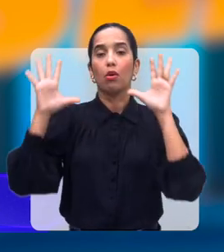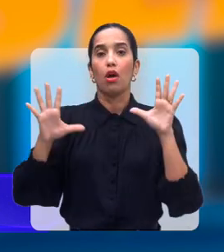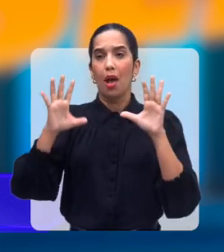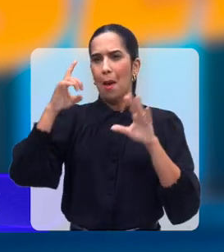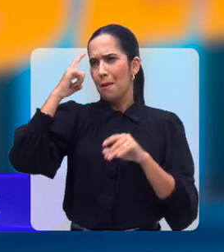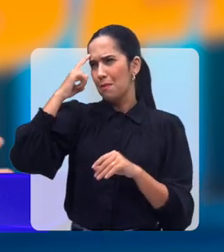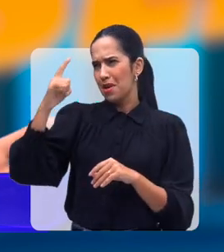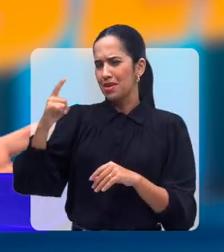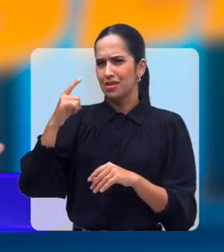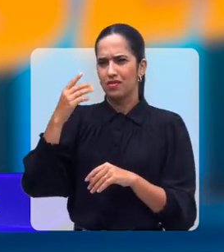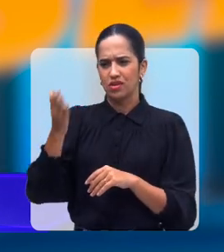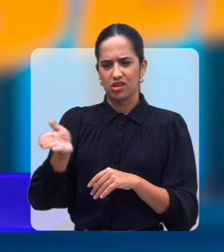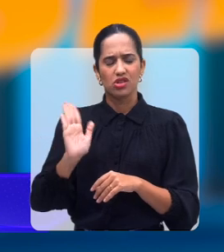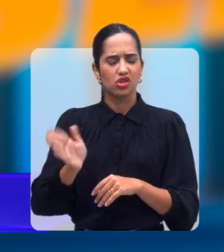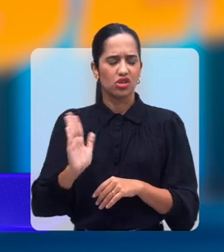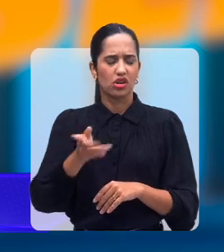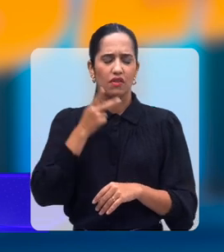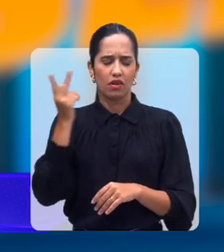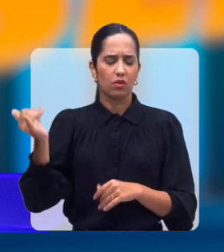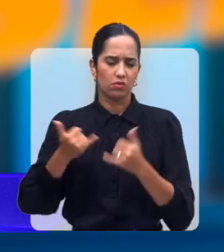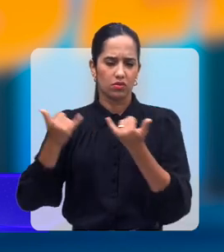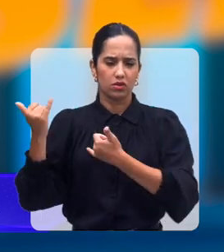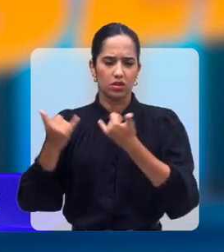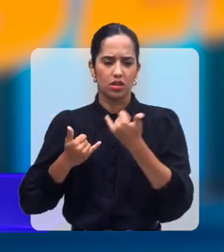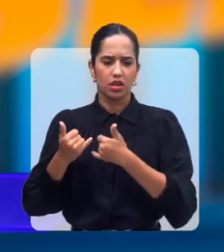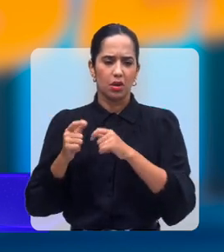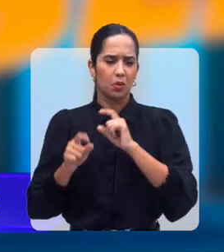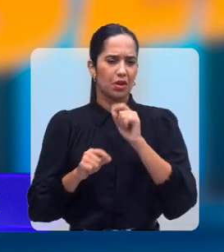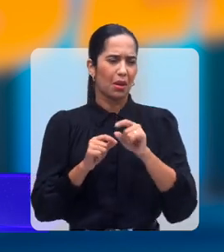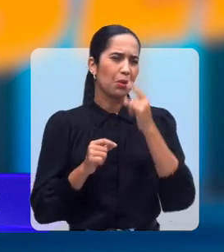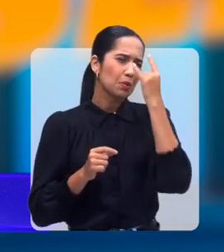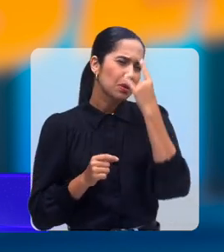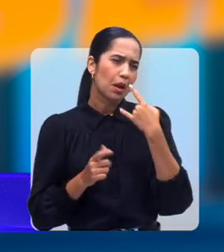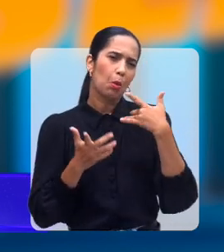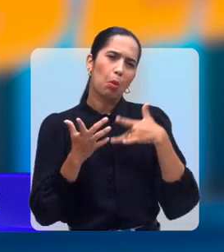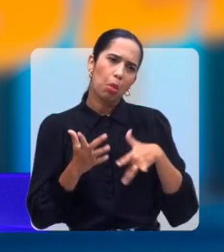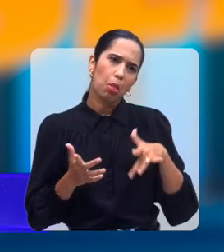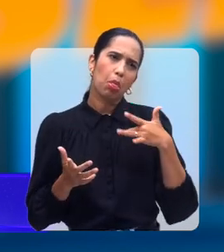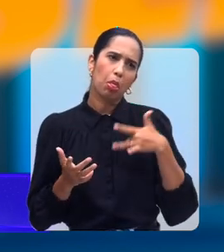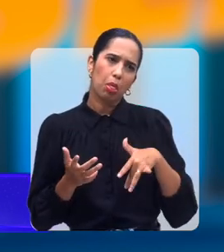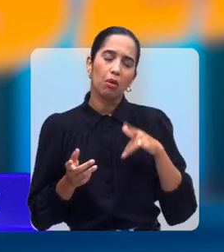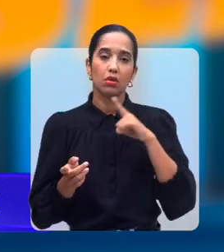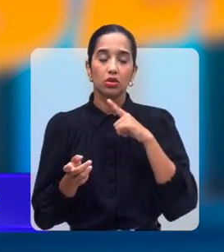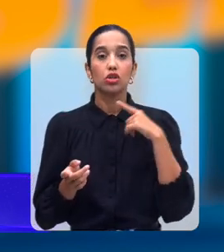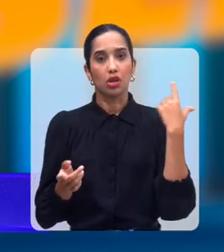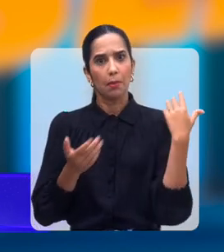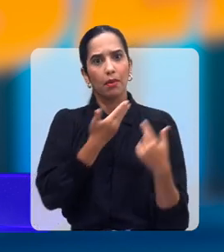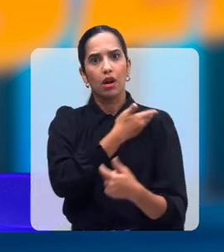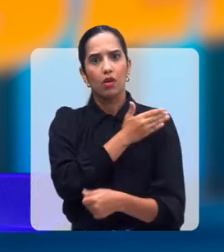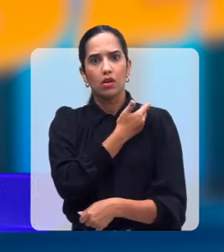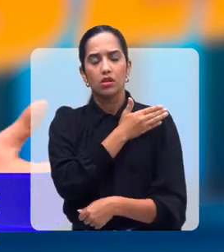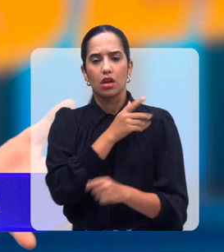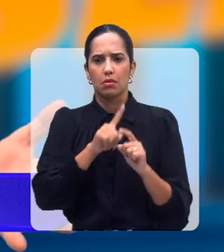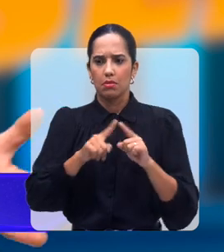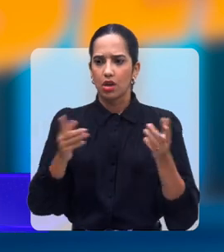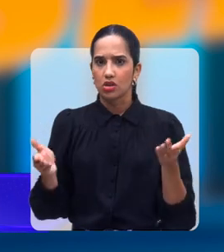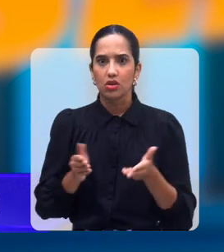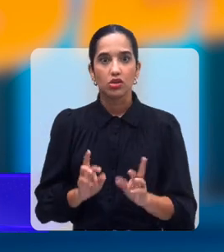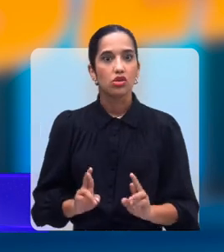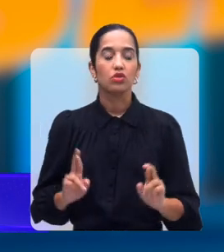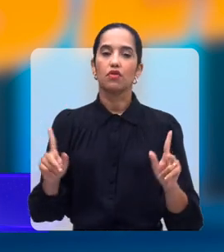de que, você mesmo falou várias vezes para mim, de que é um ceguinho, né, Chico? Existia esse preconceito. É. E hoje em dia